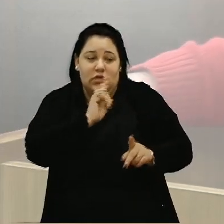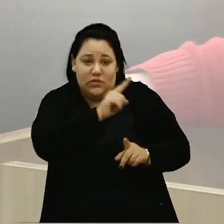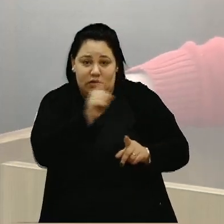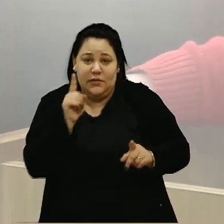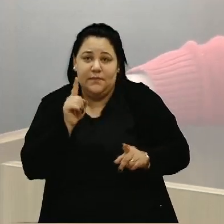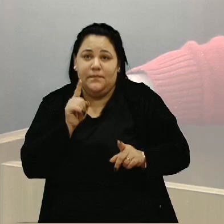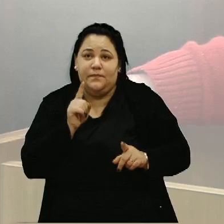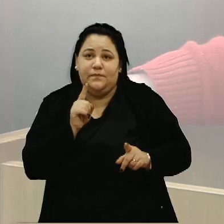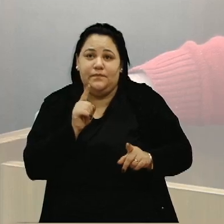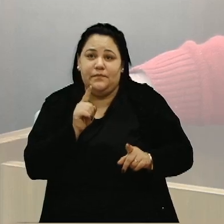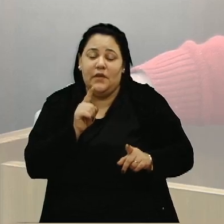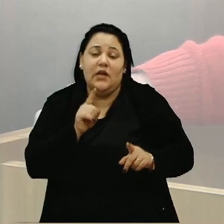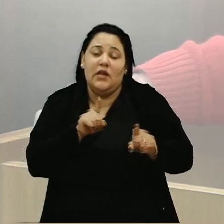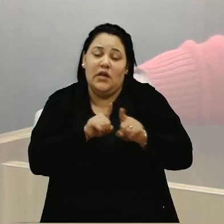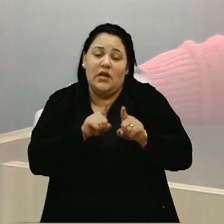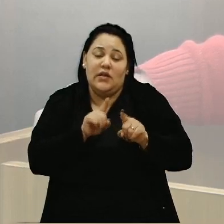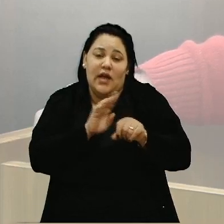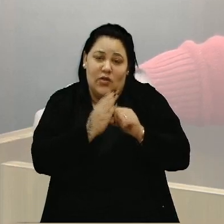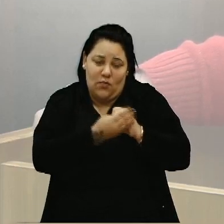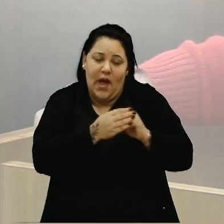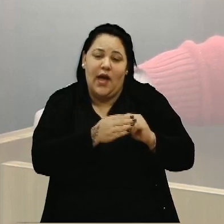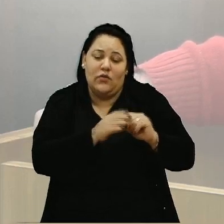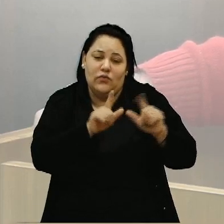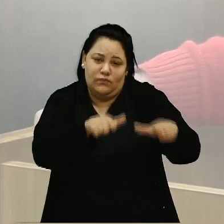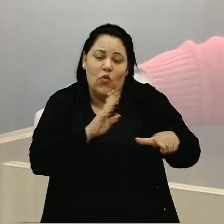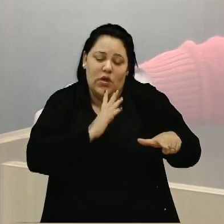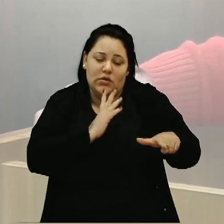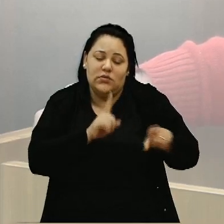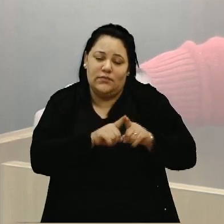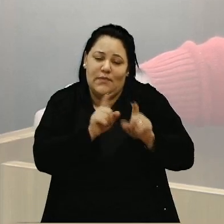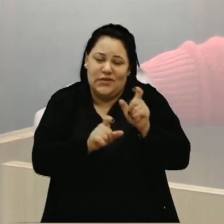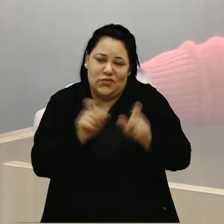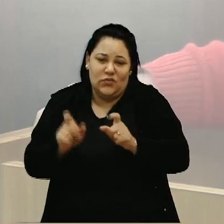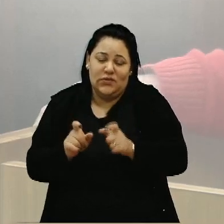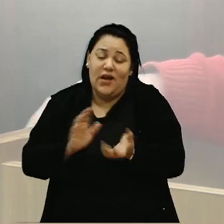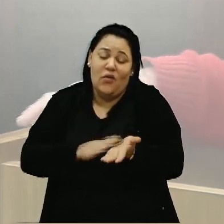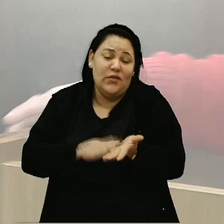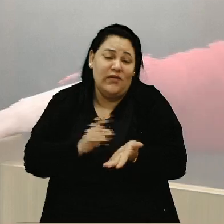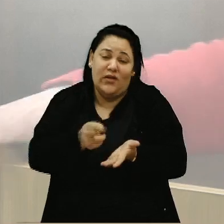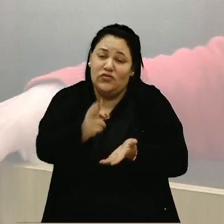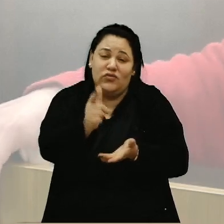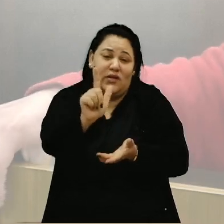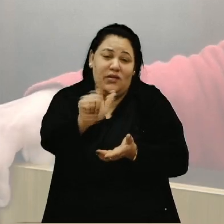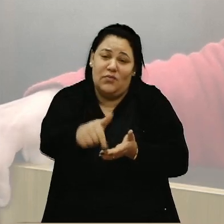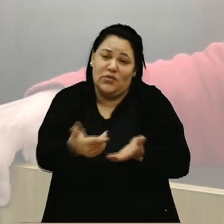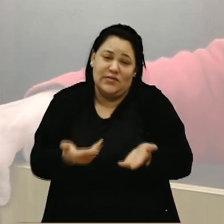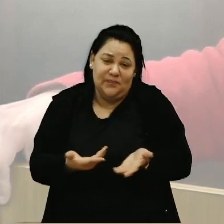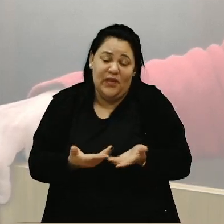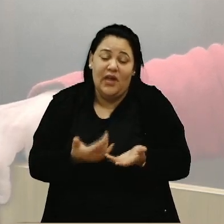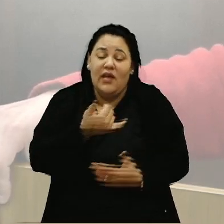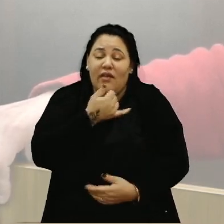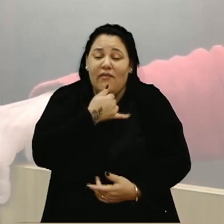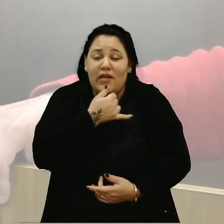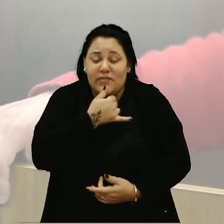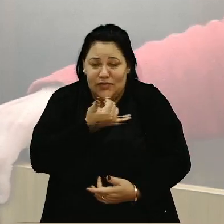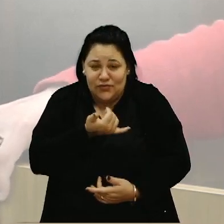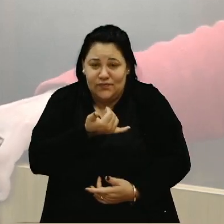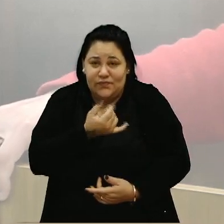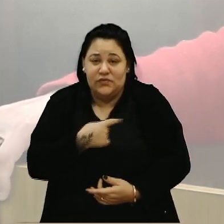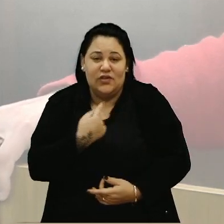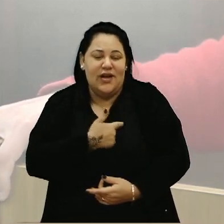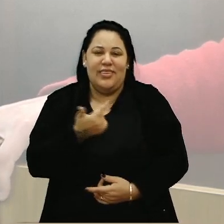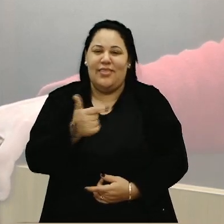conhecidos ali naquela região do Planalto, então as cobranças vão continuar. Infelizmente, nós não